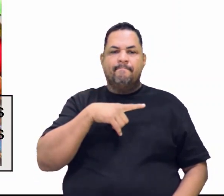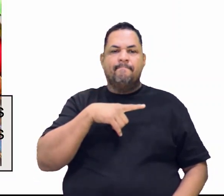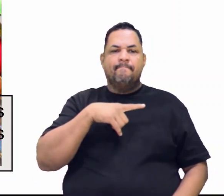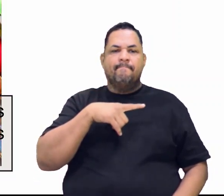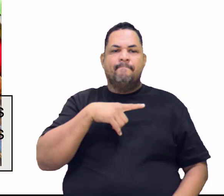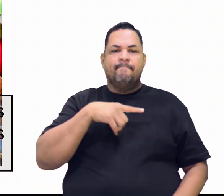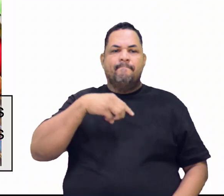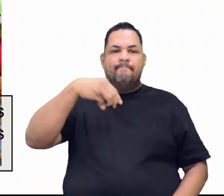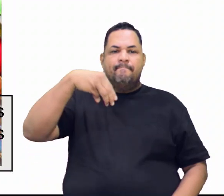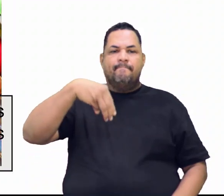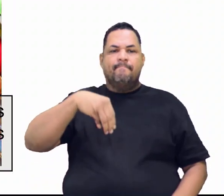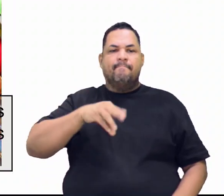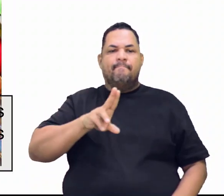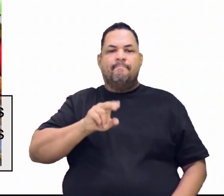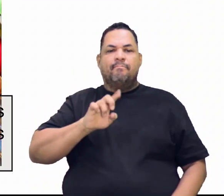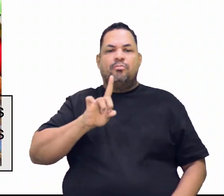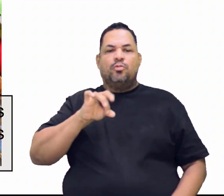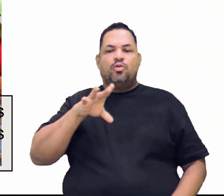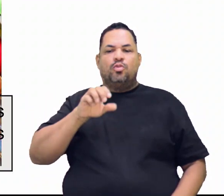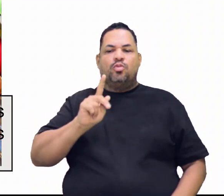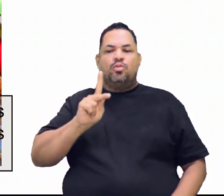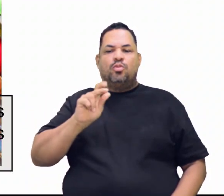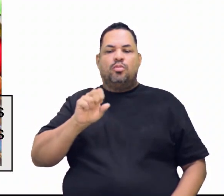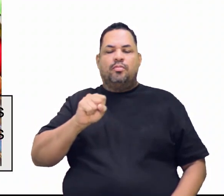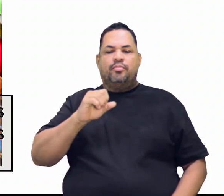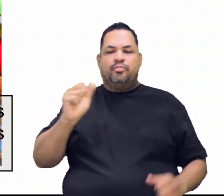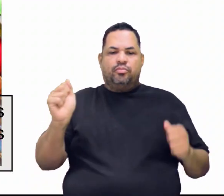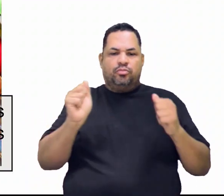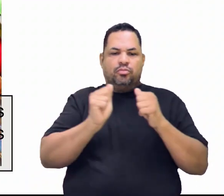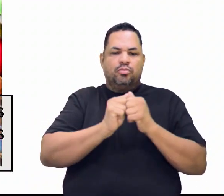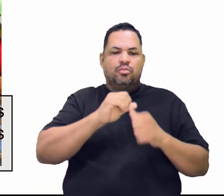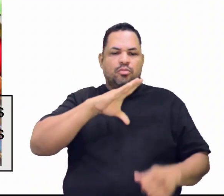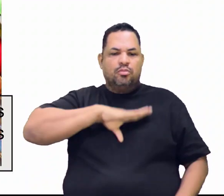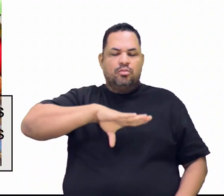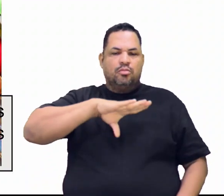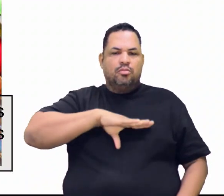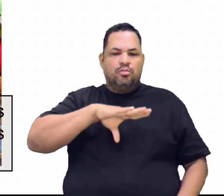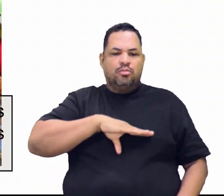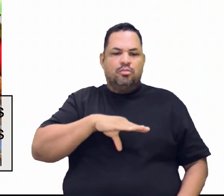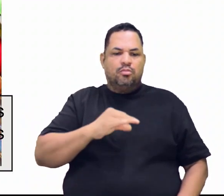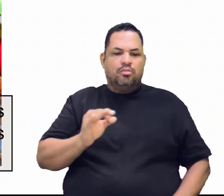aí o Mundurucum, com essas alianças, os portugueses só